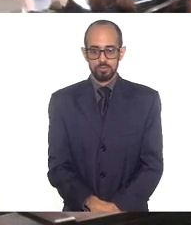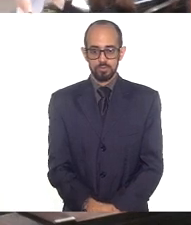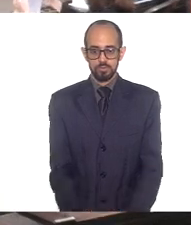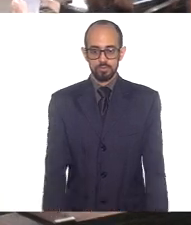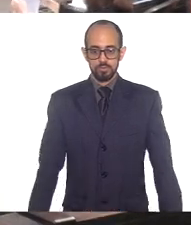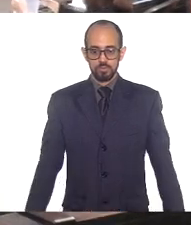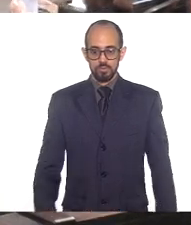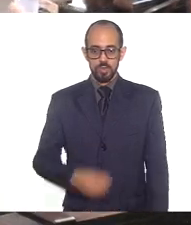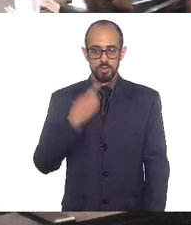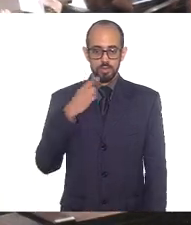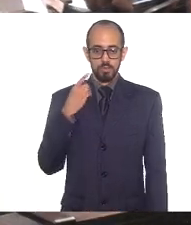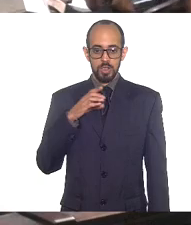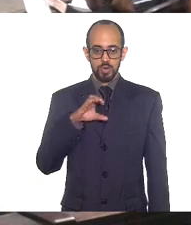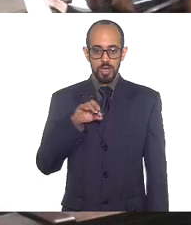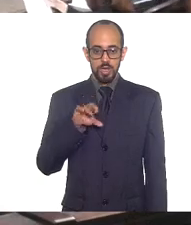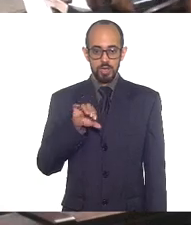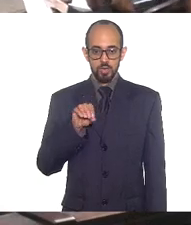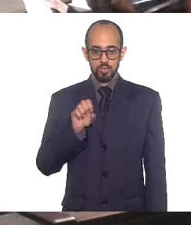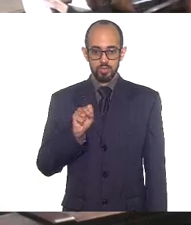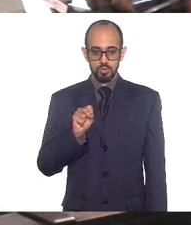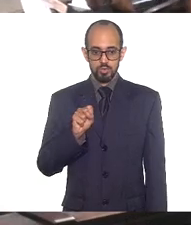o deputado Carlos